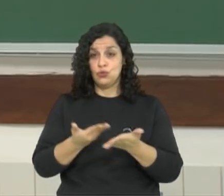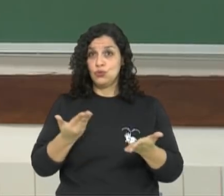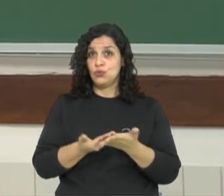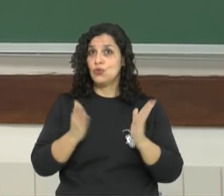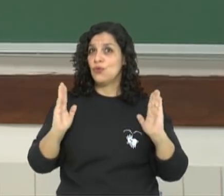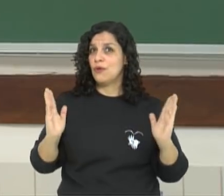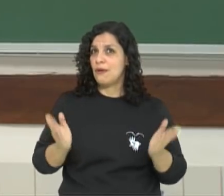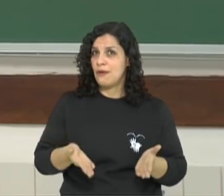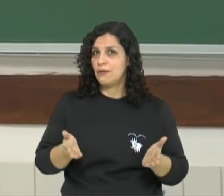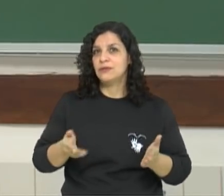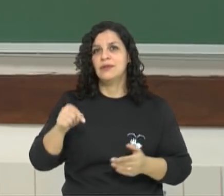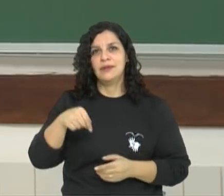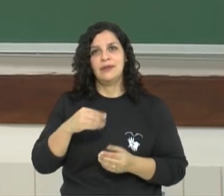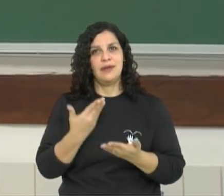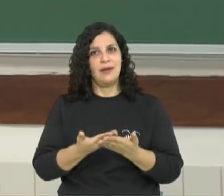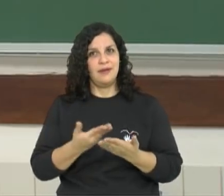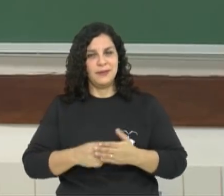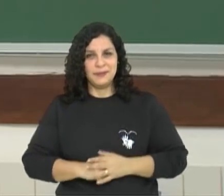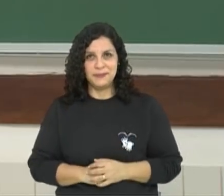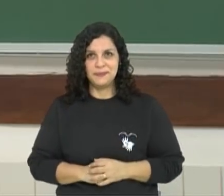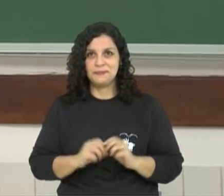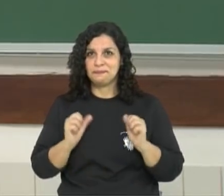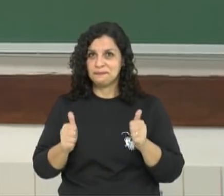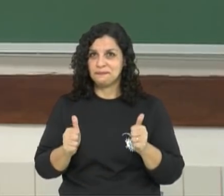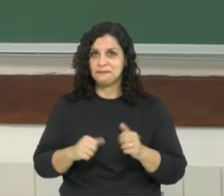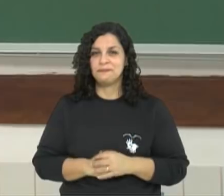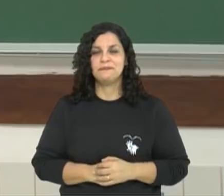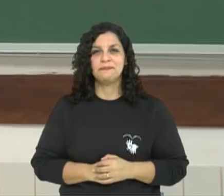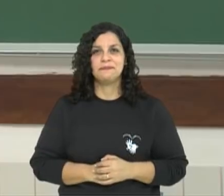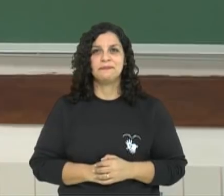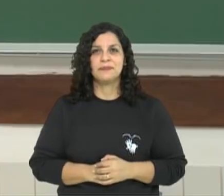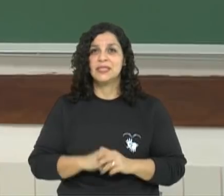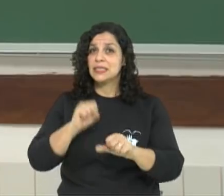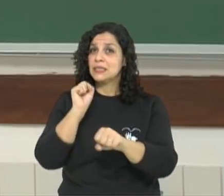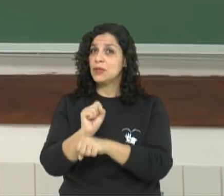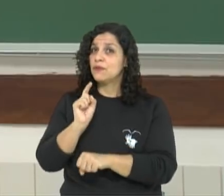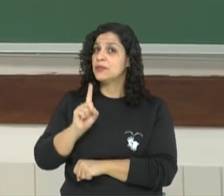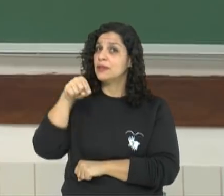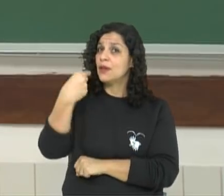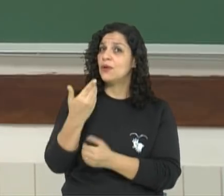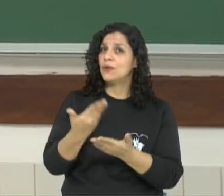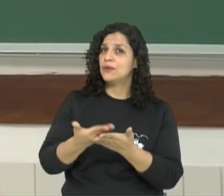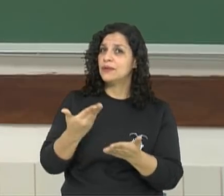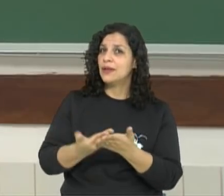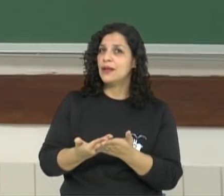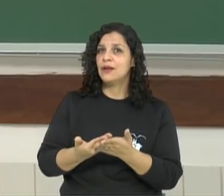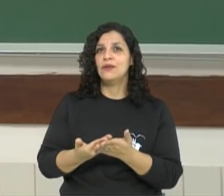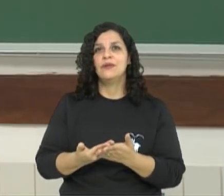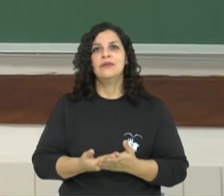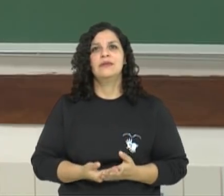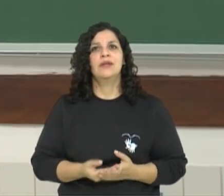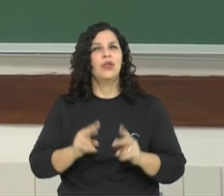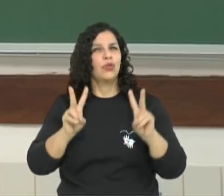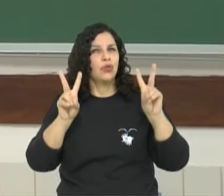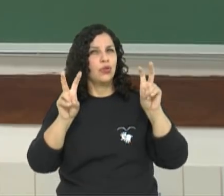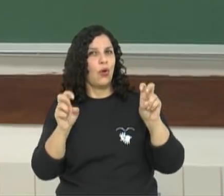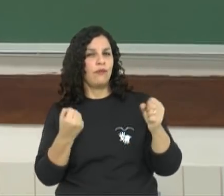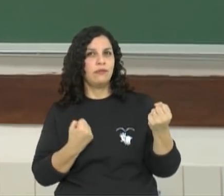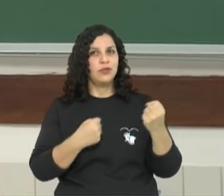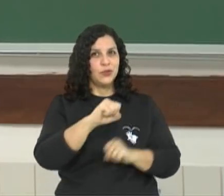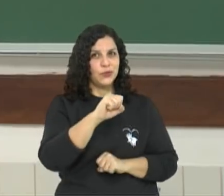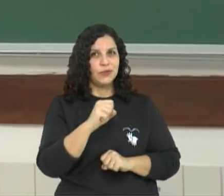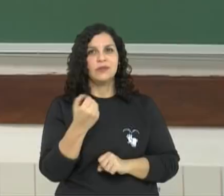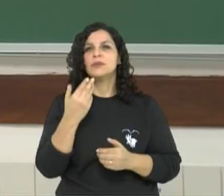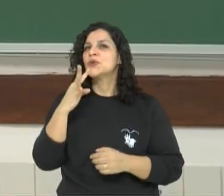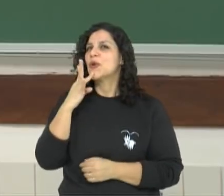viu aqui na nossa aula, ok? Espero vocês para a próxima com uma nova luta que a